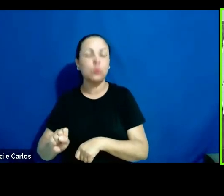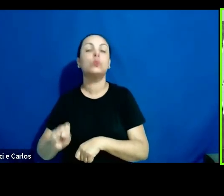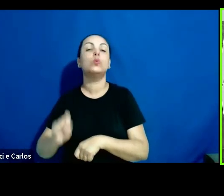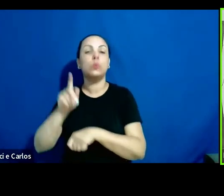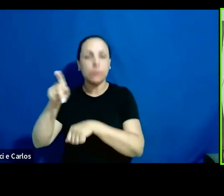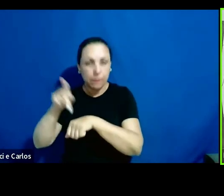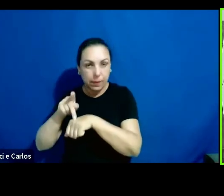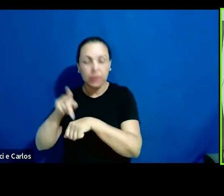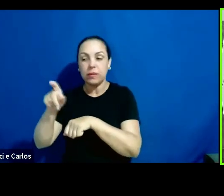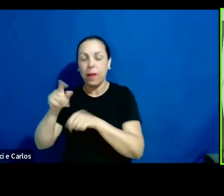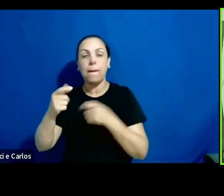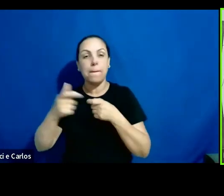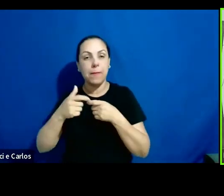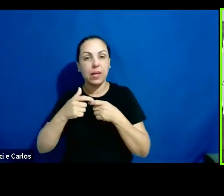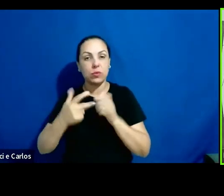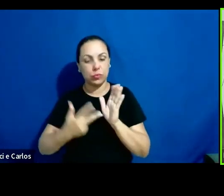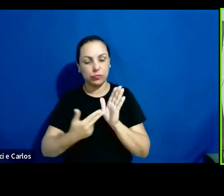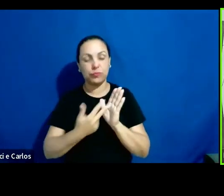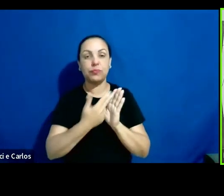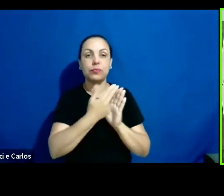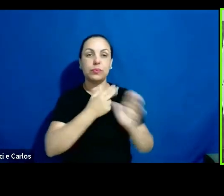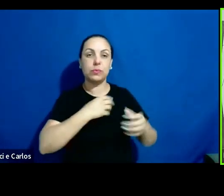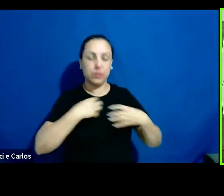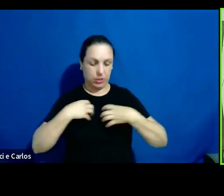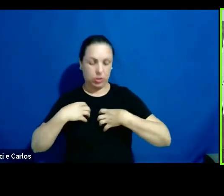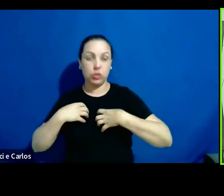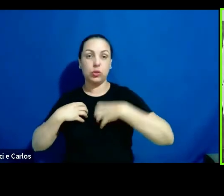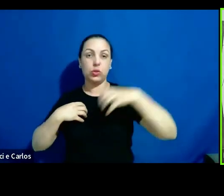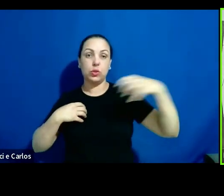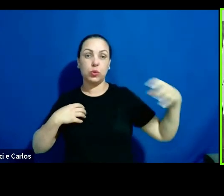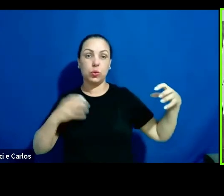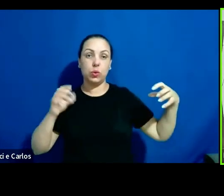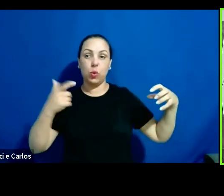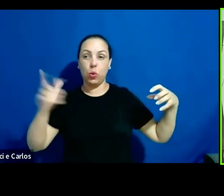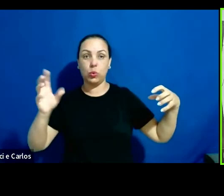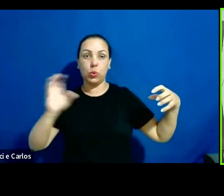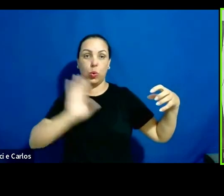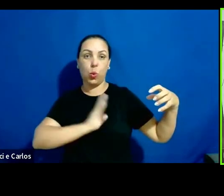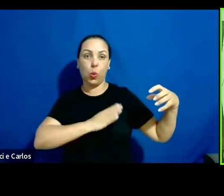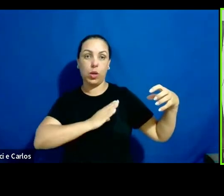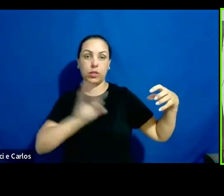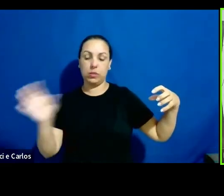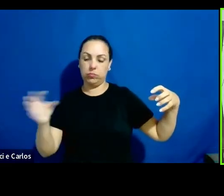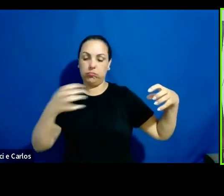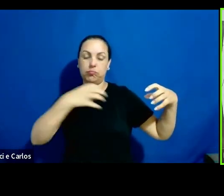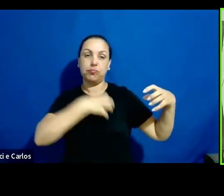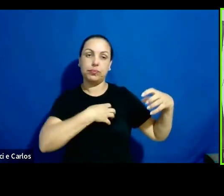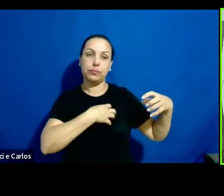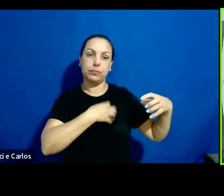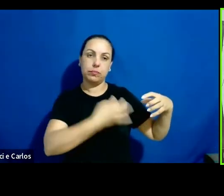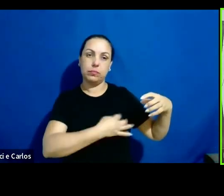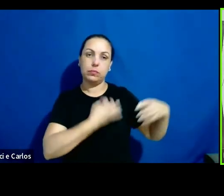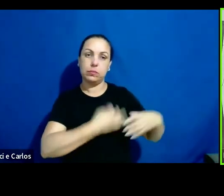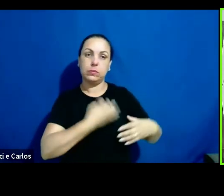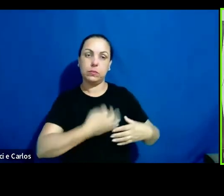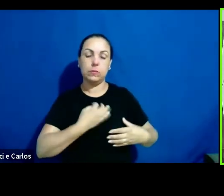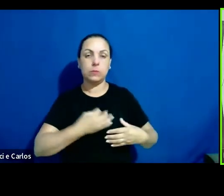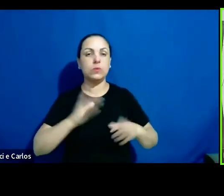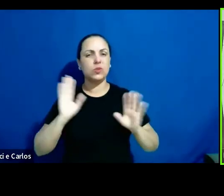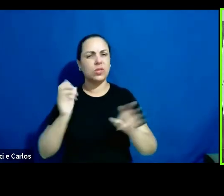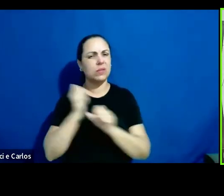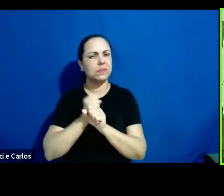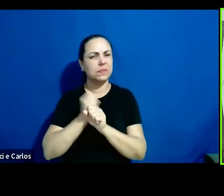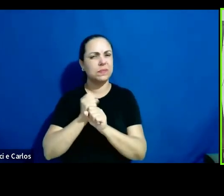Nossa! Todos os anos, 805 mil americanos perdem a sua vida com infarto agudo do